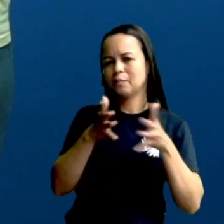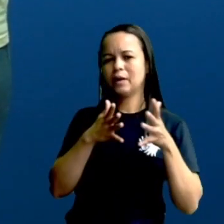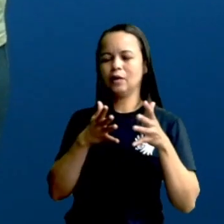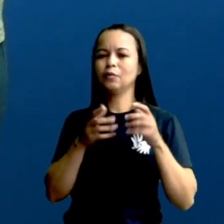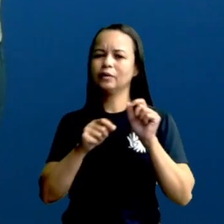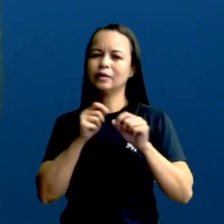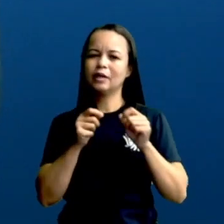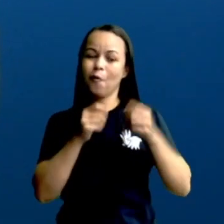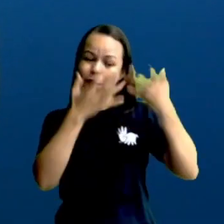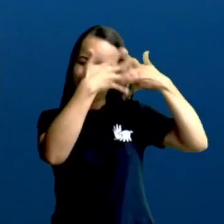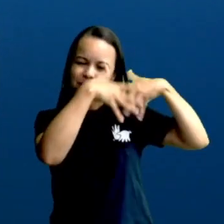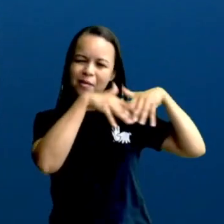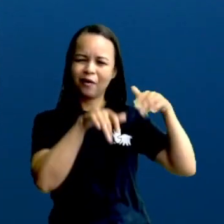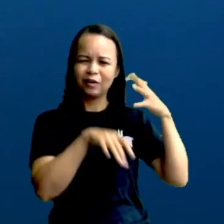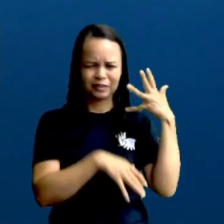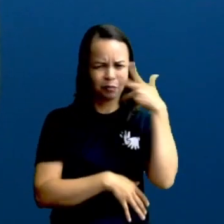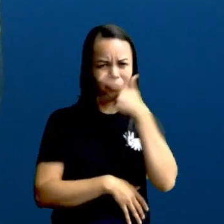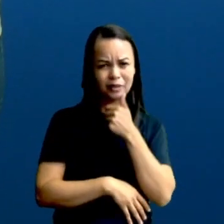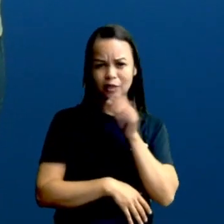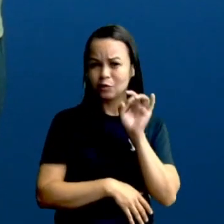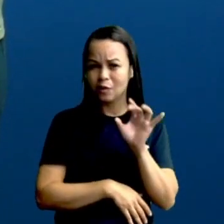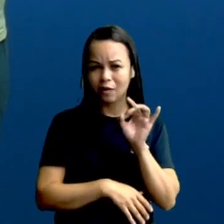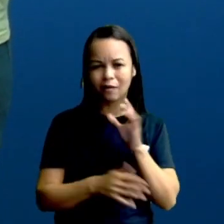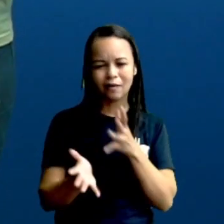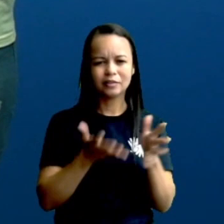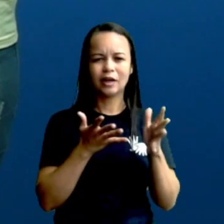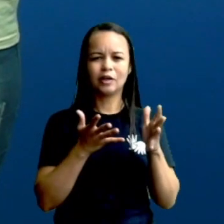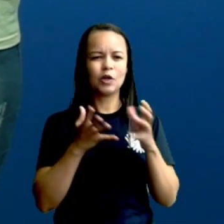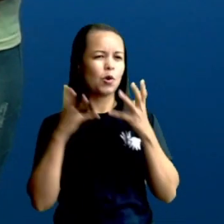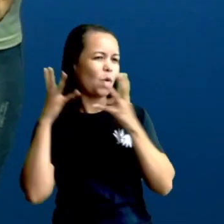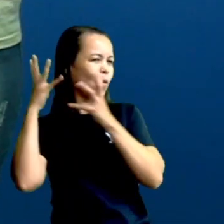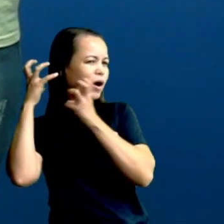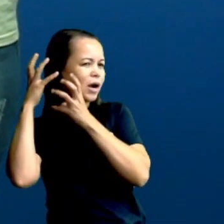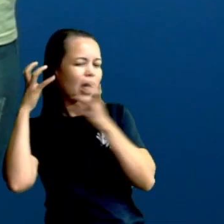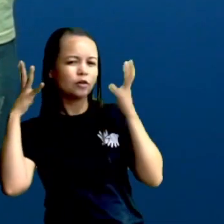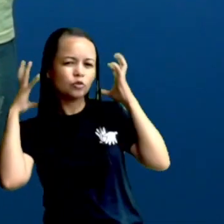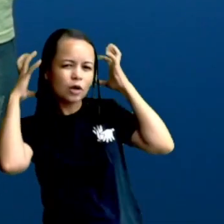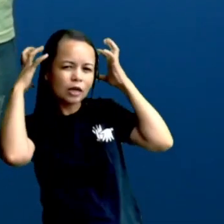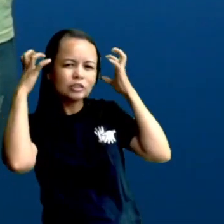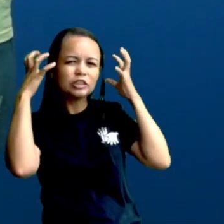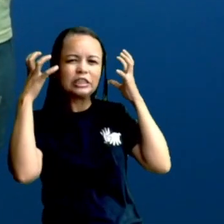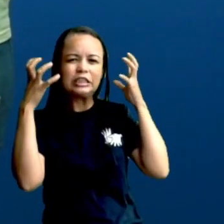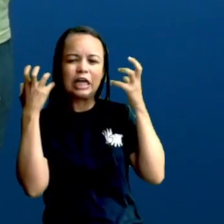o cabelo liso é que é bonito, né? Diz que o cabelo cacheado,